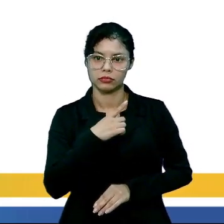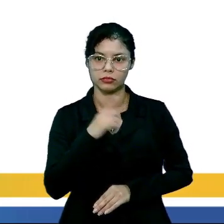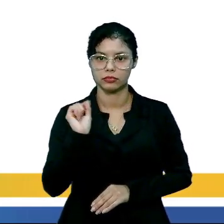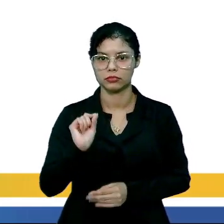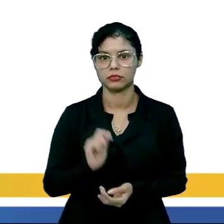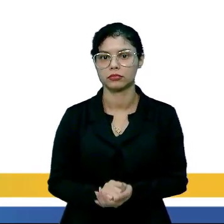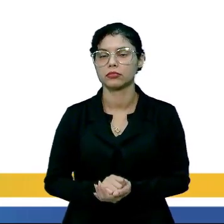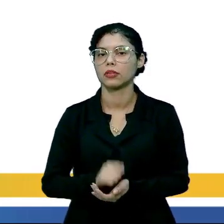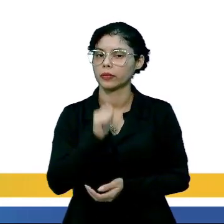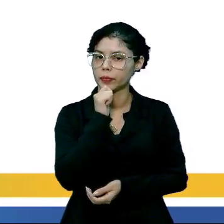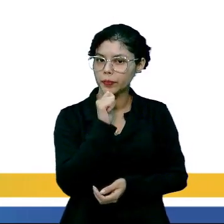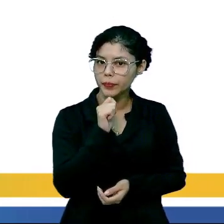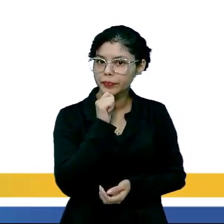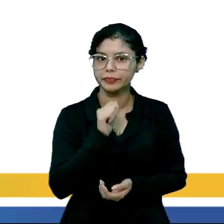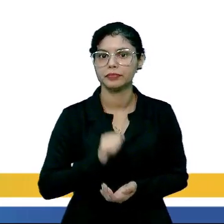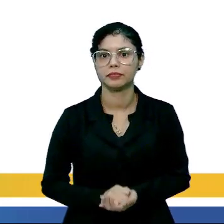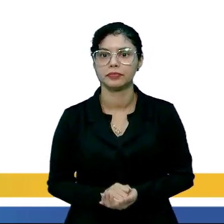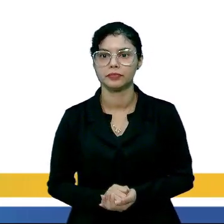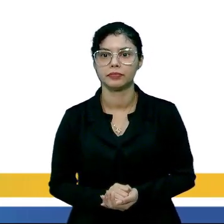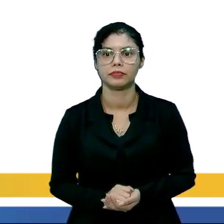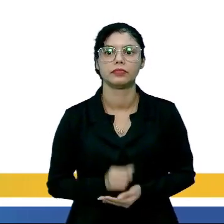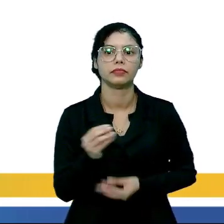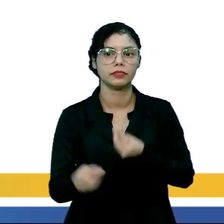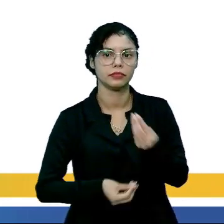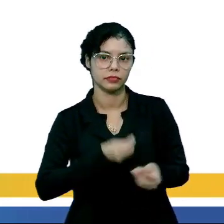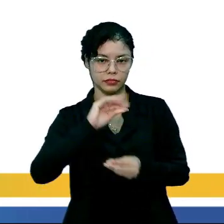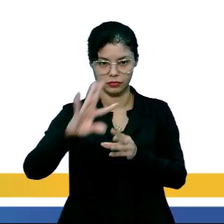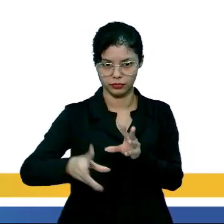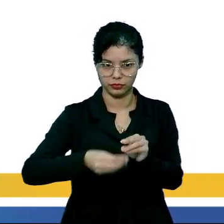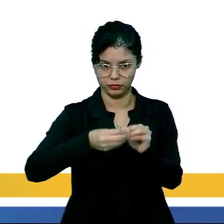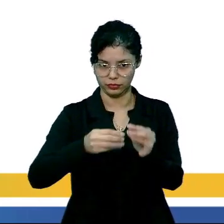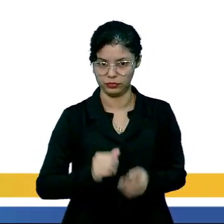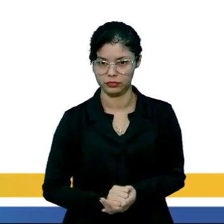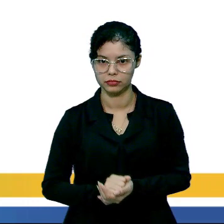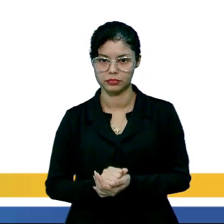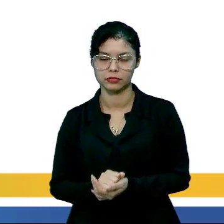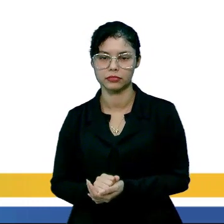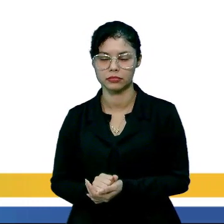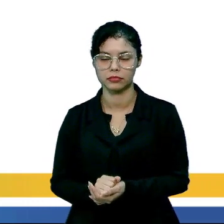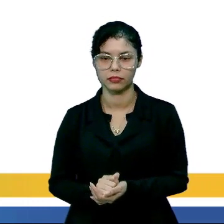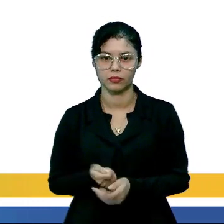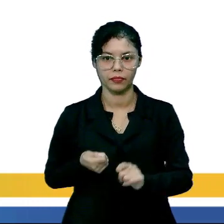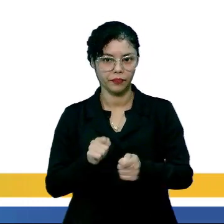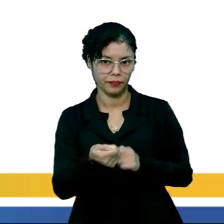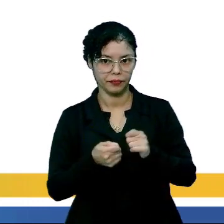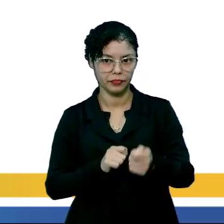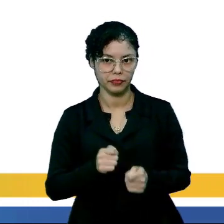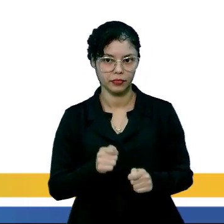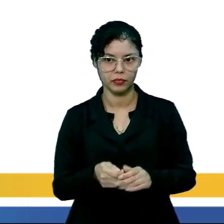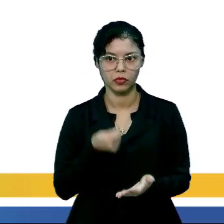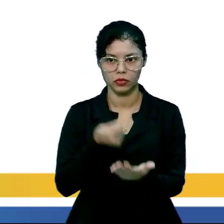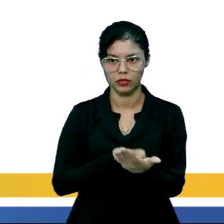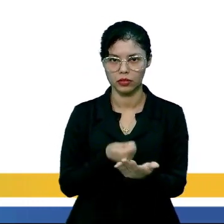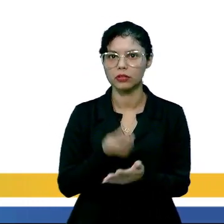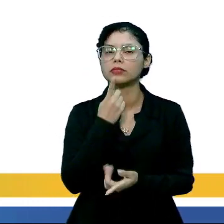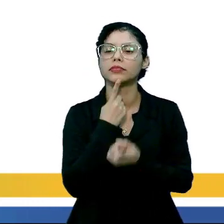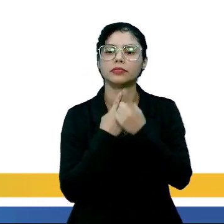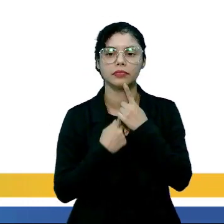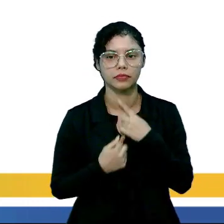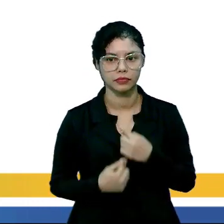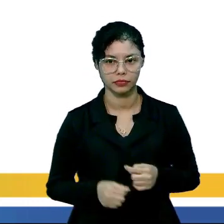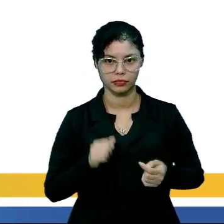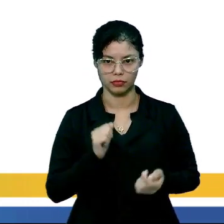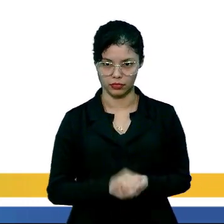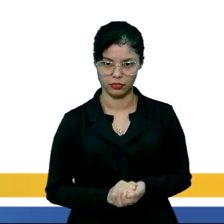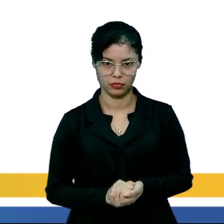tem, além de ser marginalizado, observa como ele é complexo. Ele é dominado pelos instintos e